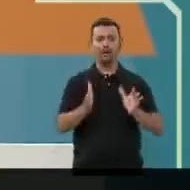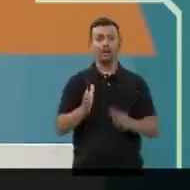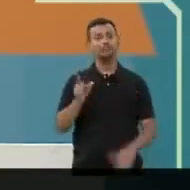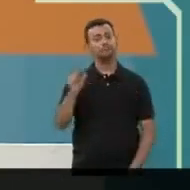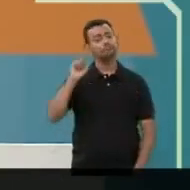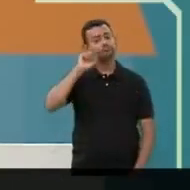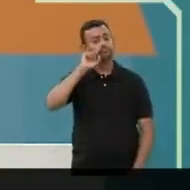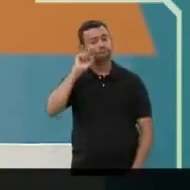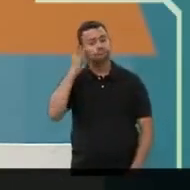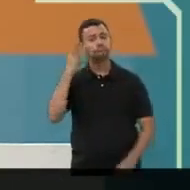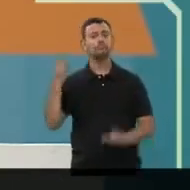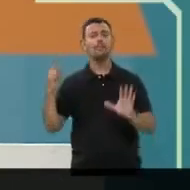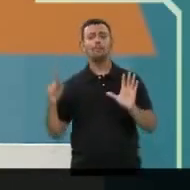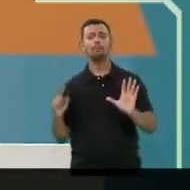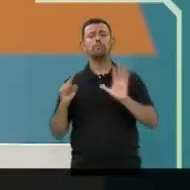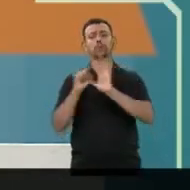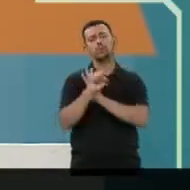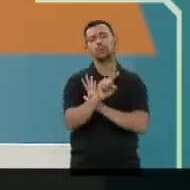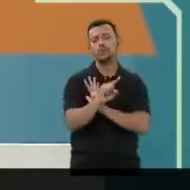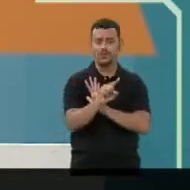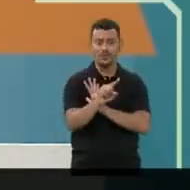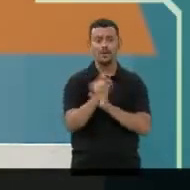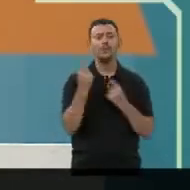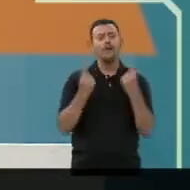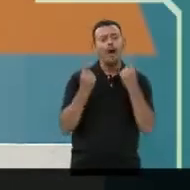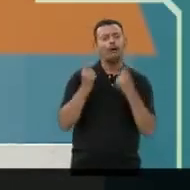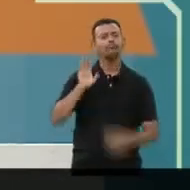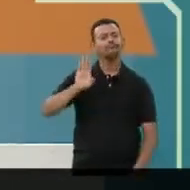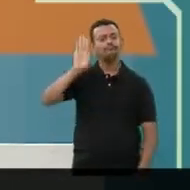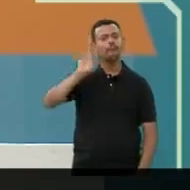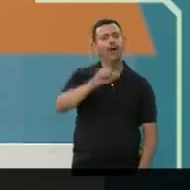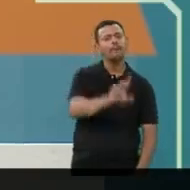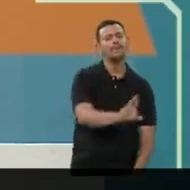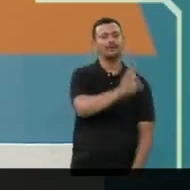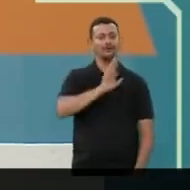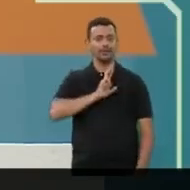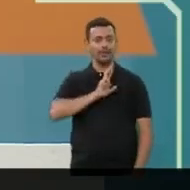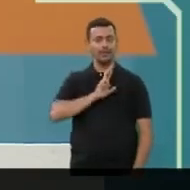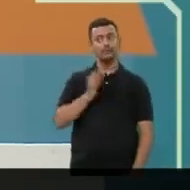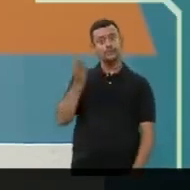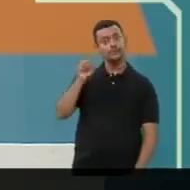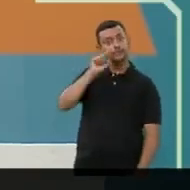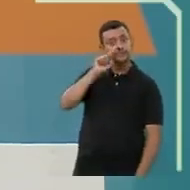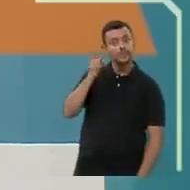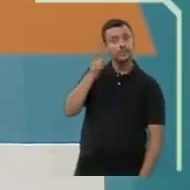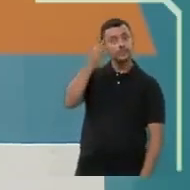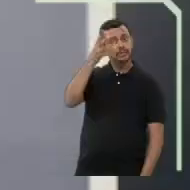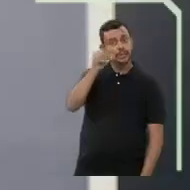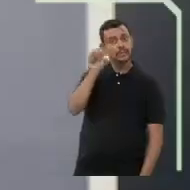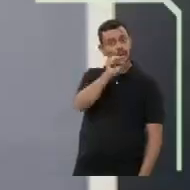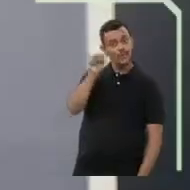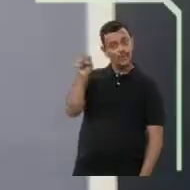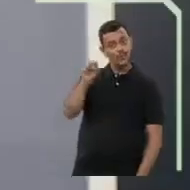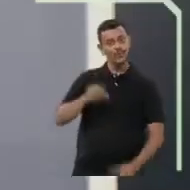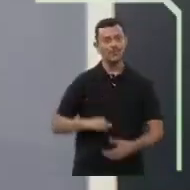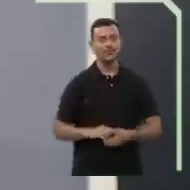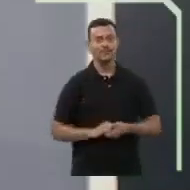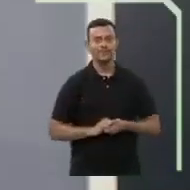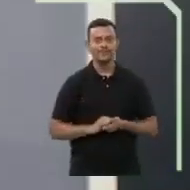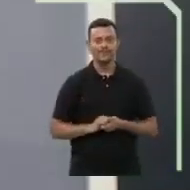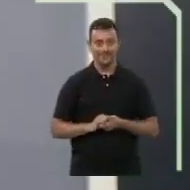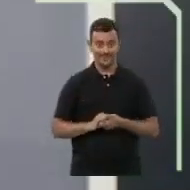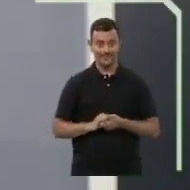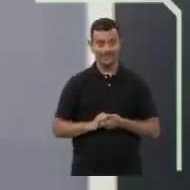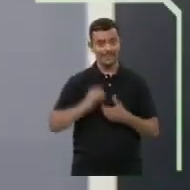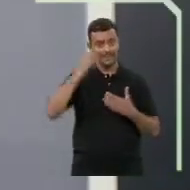e indicar qual candidato vai responder. O senhor tem 30 segundos para a pergunta.